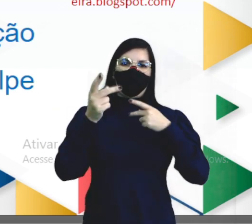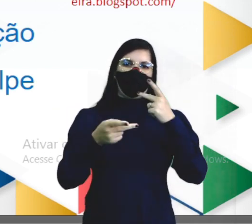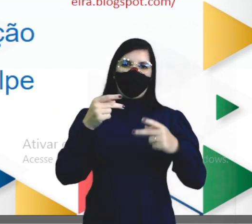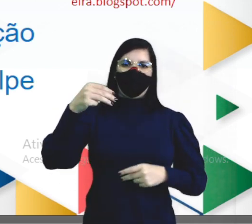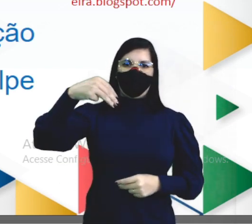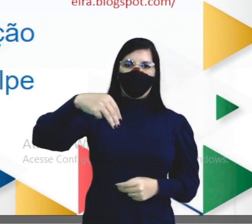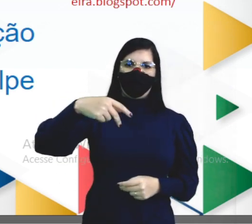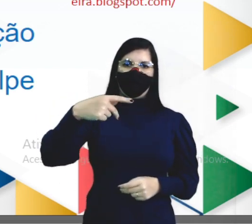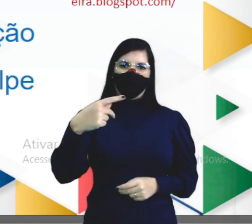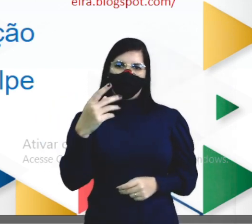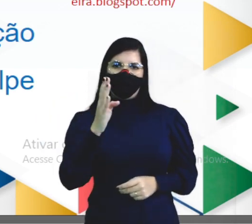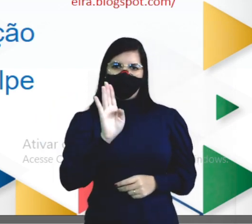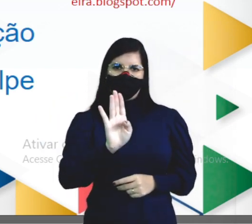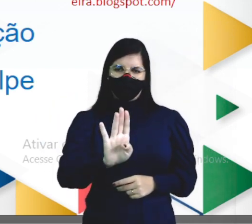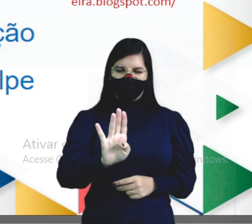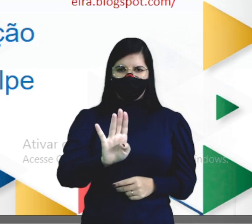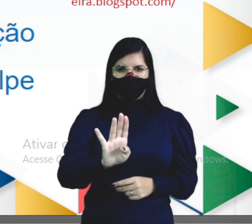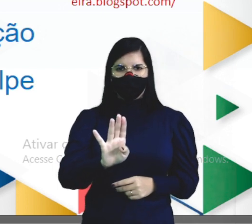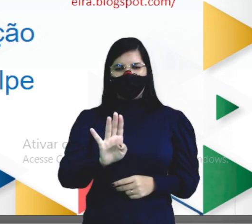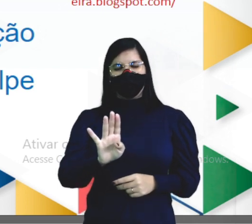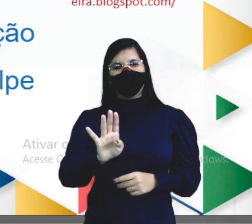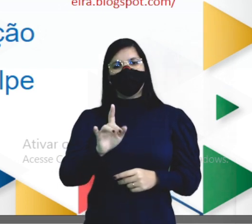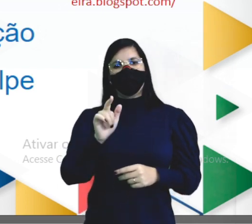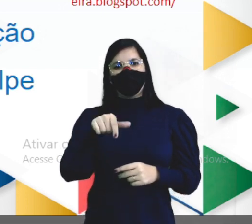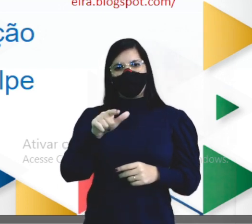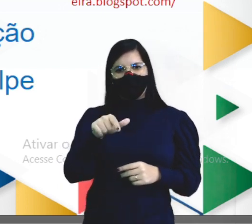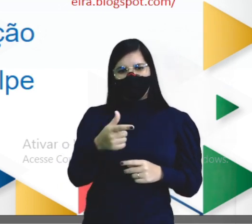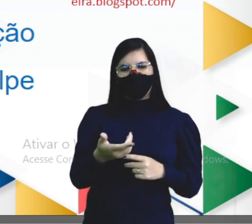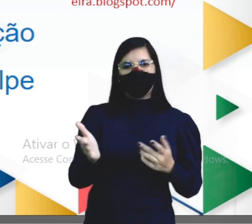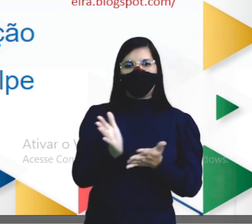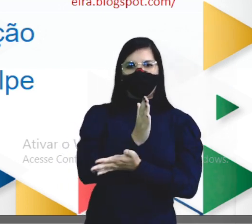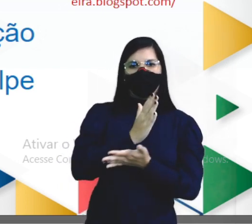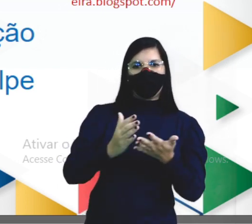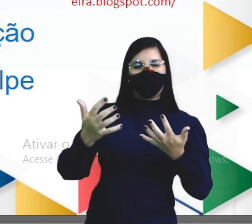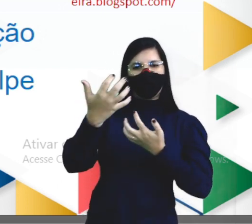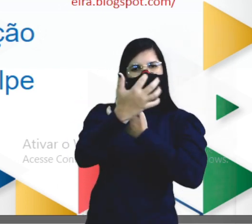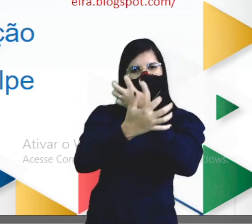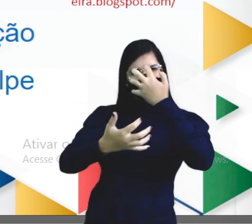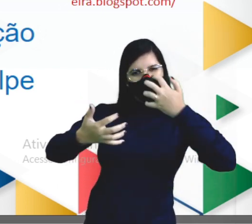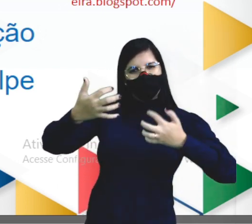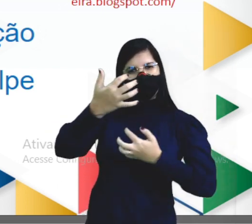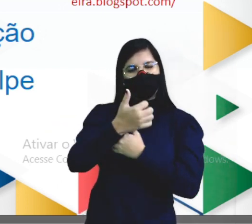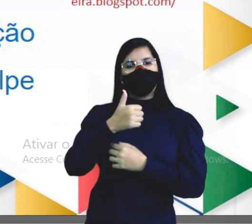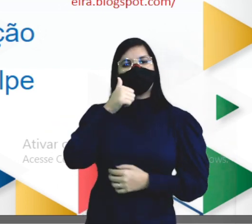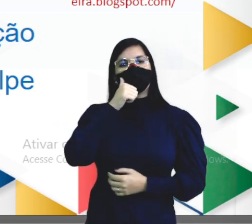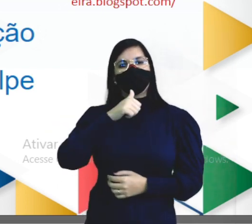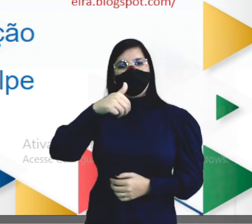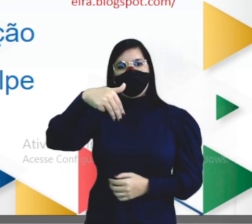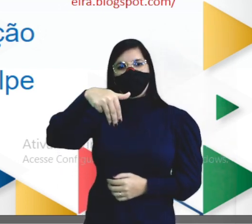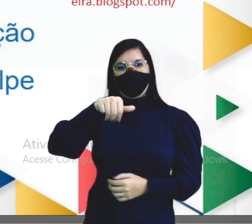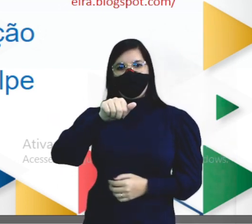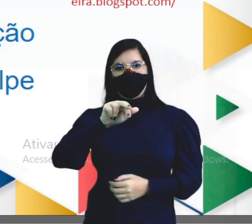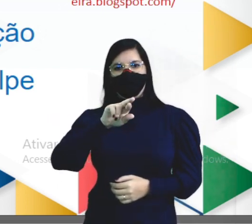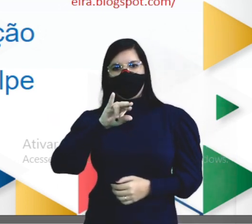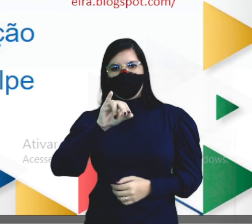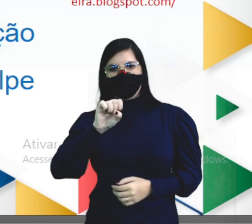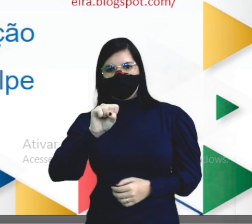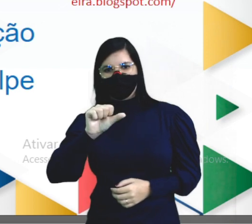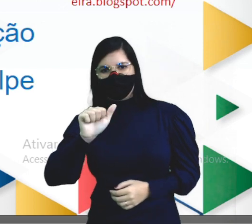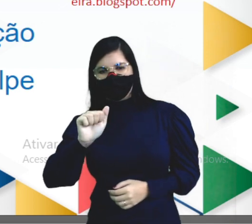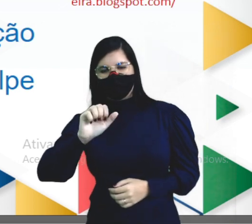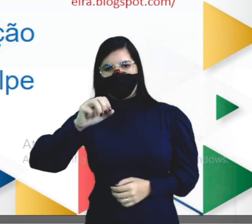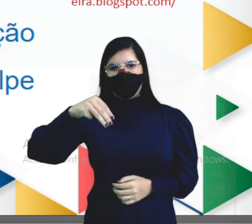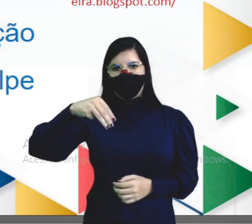acha que é um estilo de alguns cantores, como Marisa Monte, como Adriana Calcanhoto,